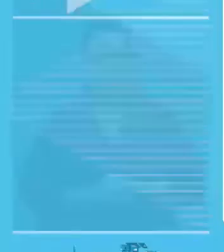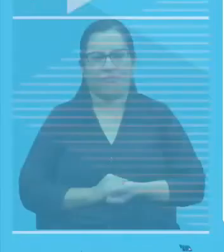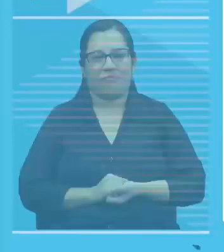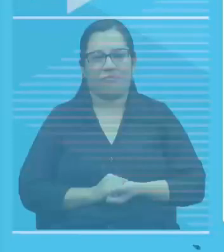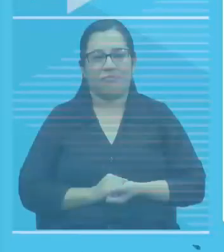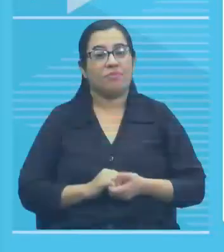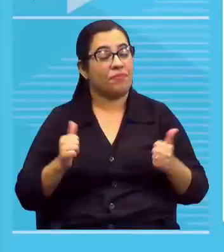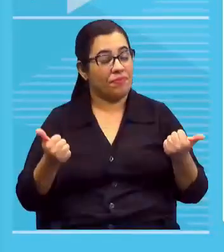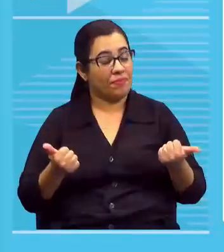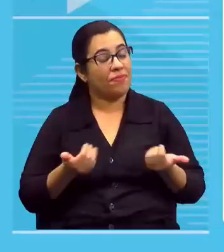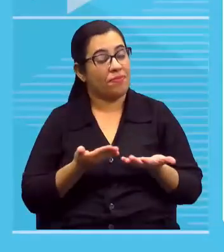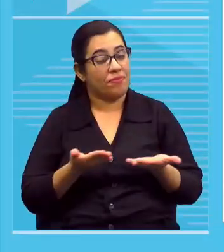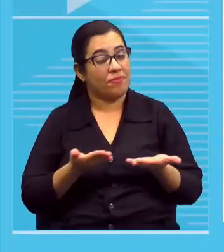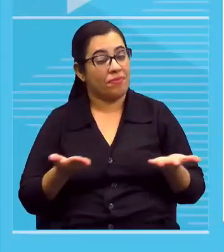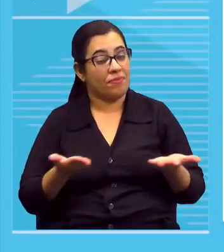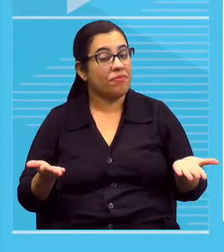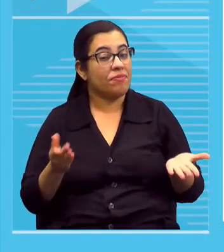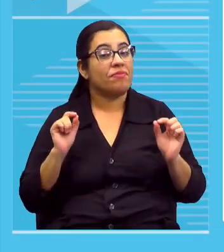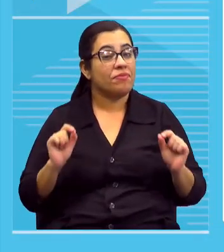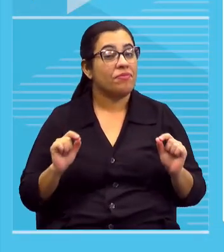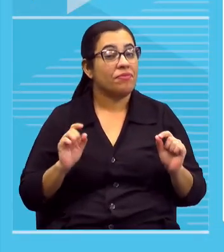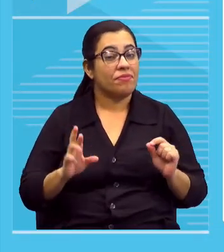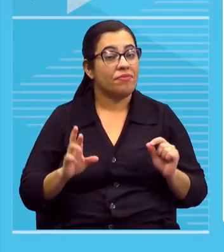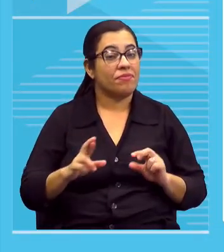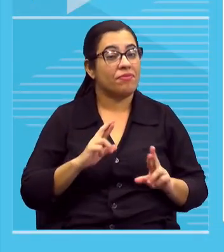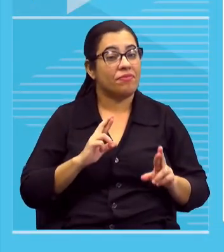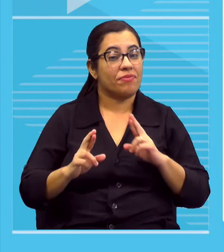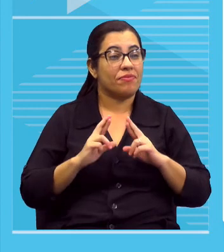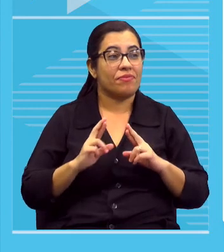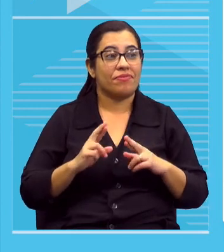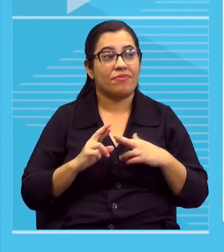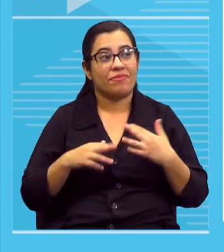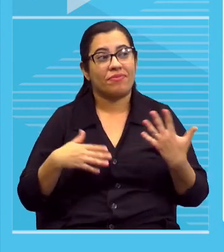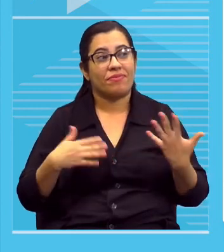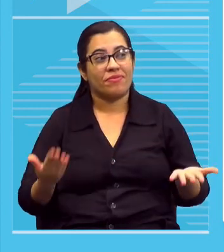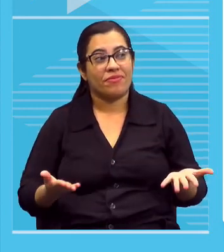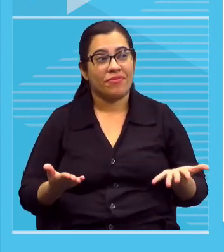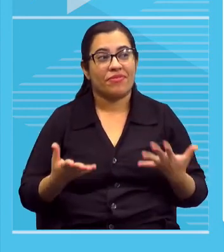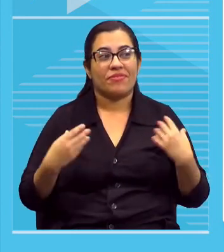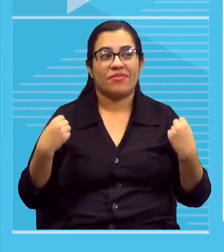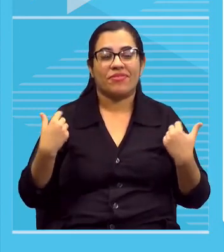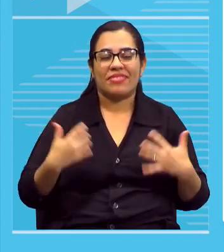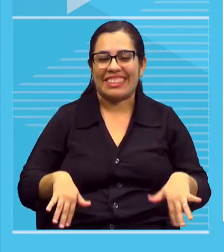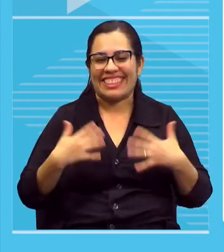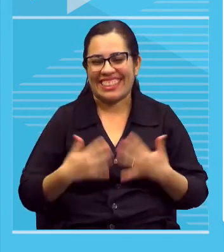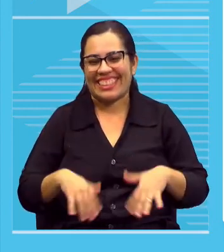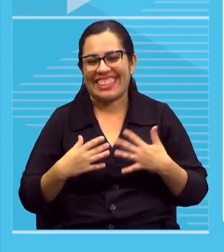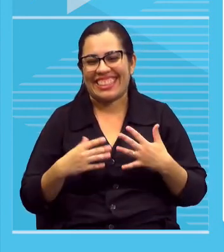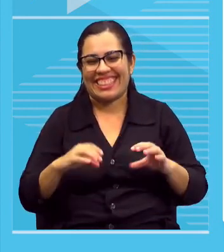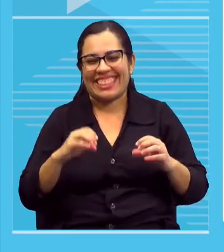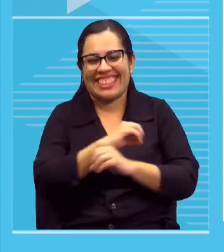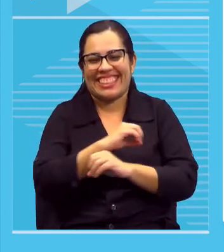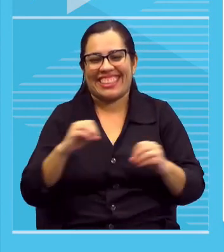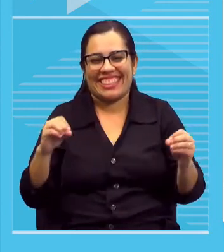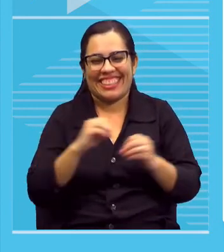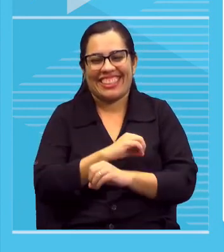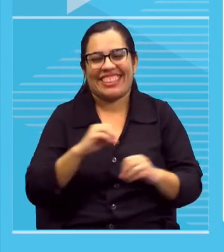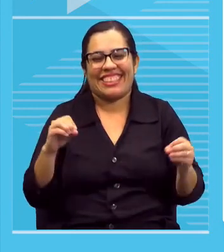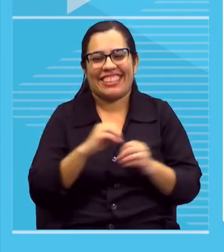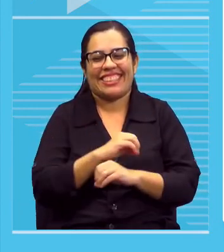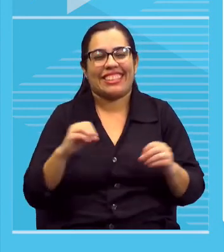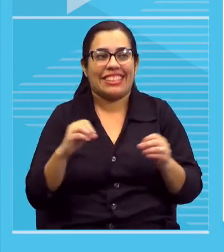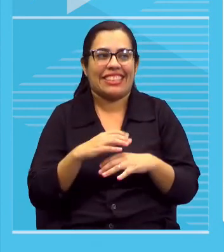e olha aí jovens cadê o meu penteado cê não tem ninguém